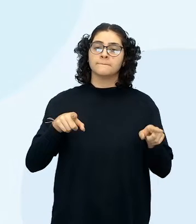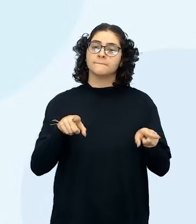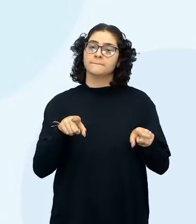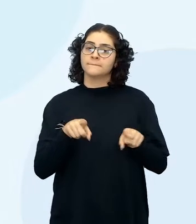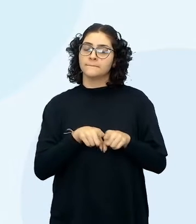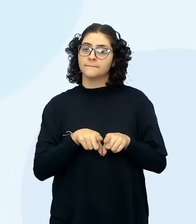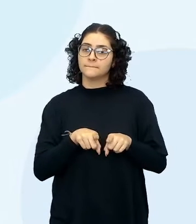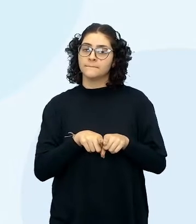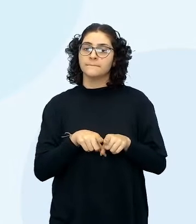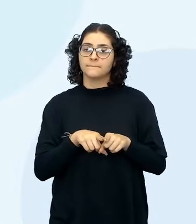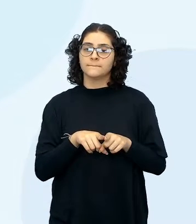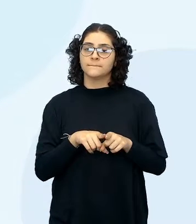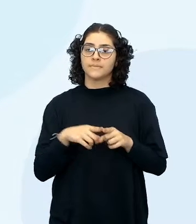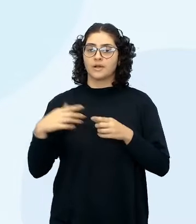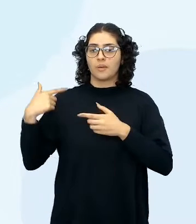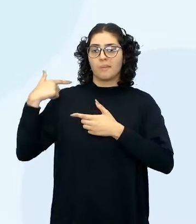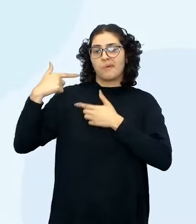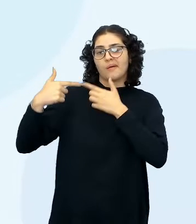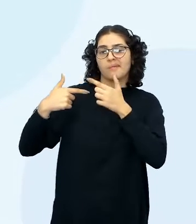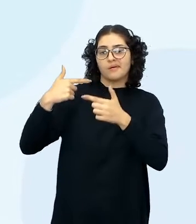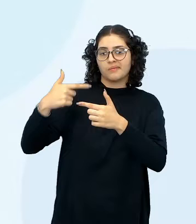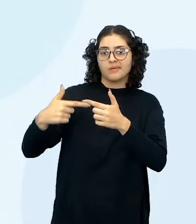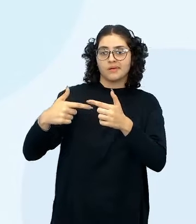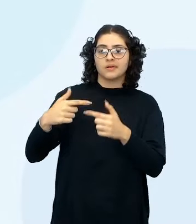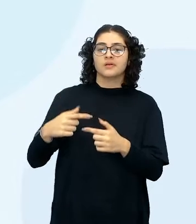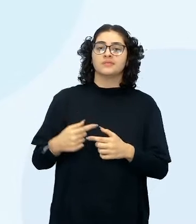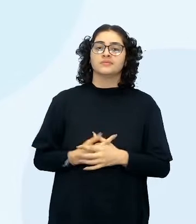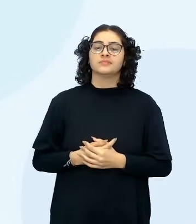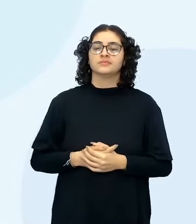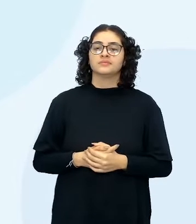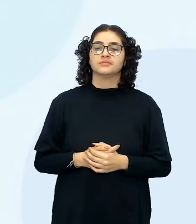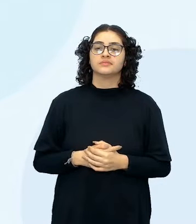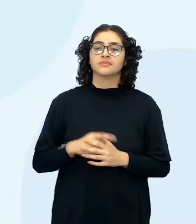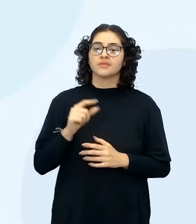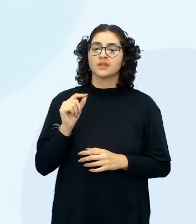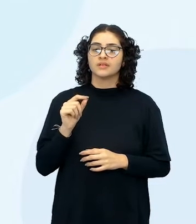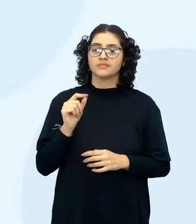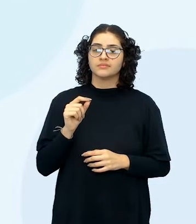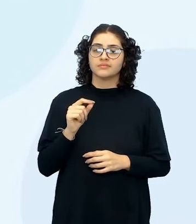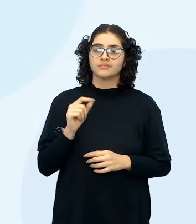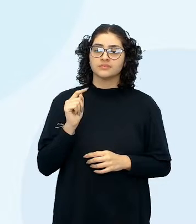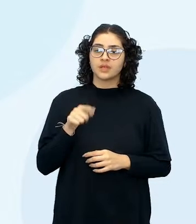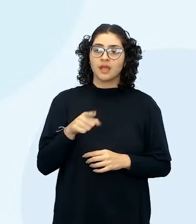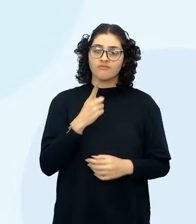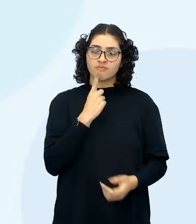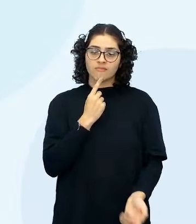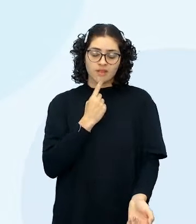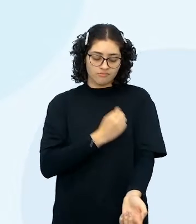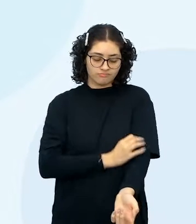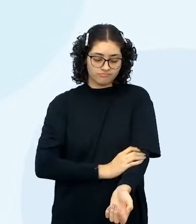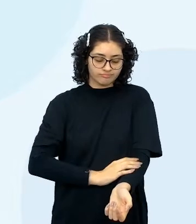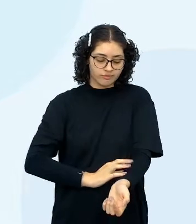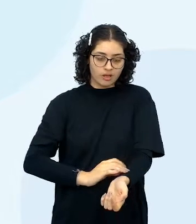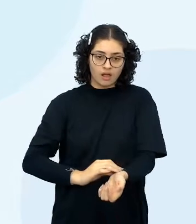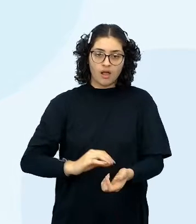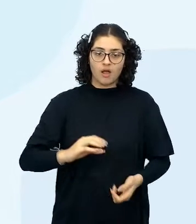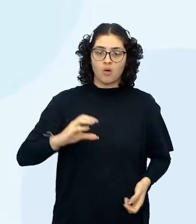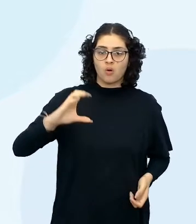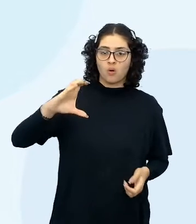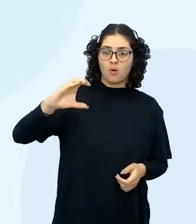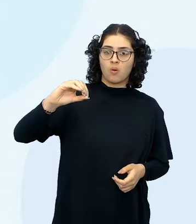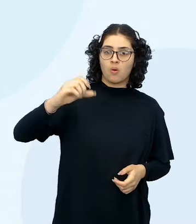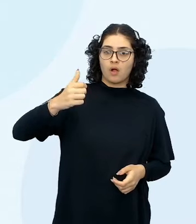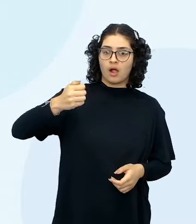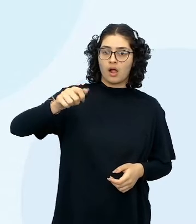passa para os seus descendentes, então passa de pai para filho, afetando a coagulação do sangue. Então, a pessoa que tem